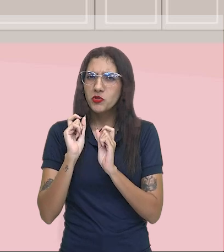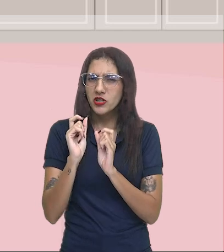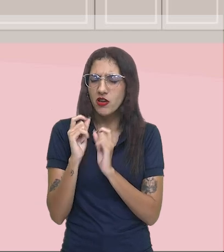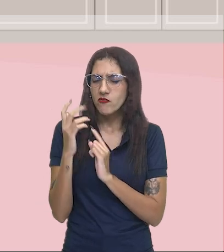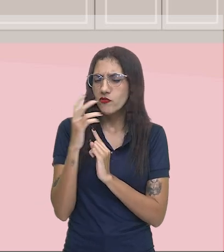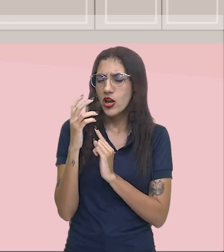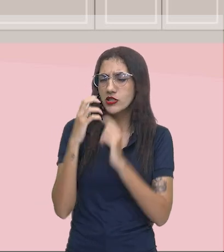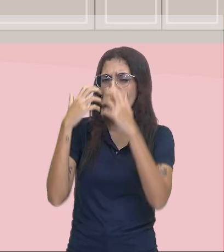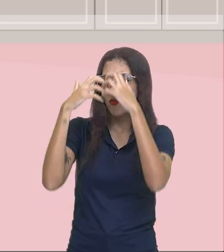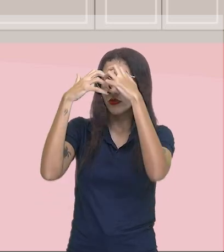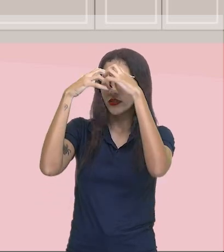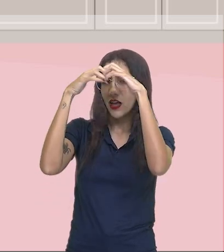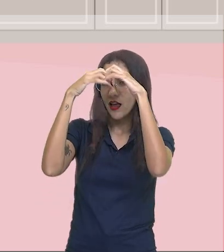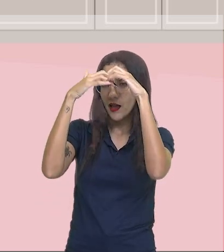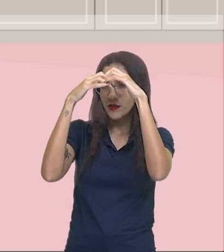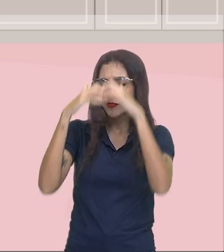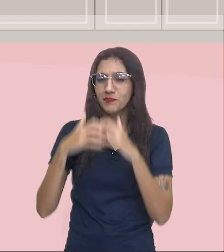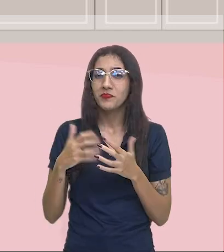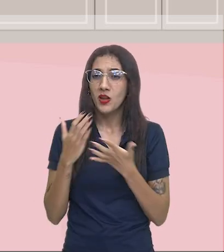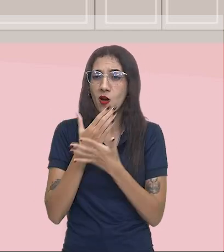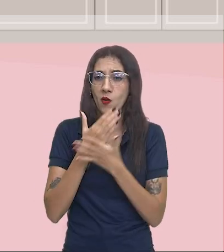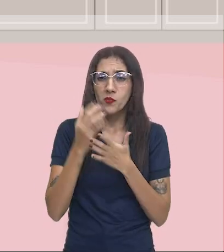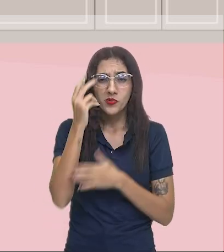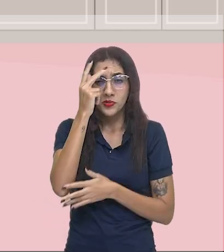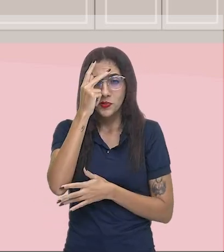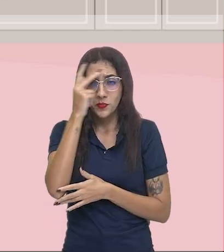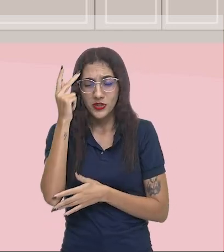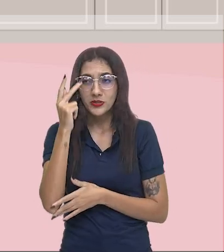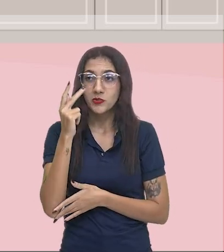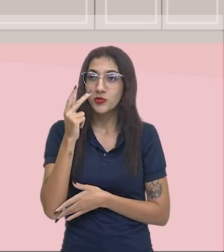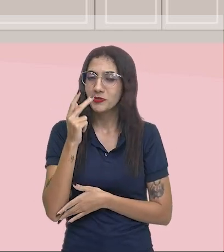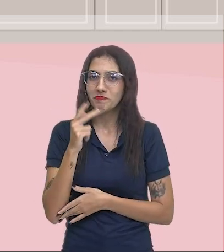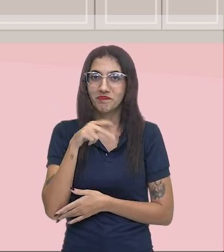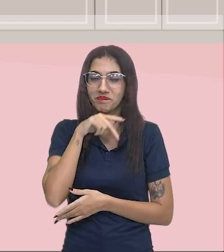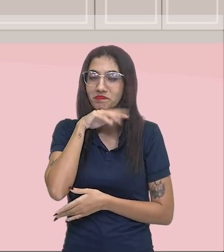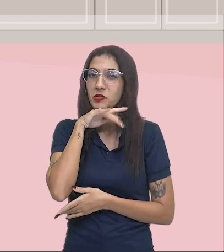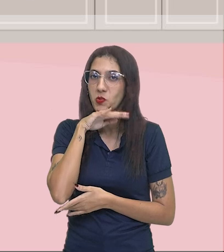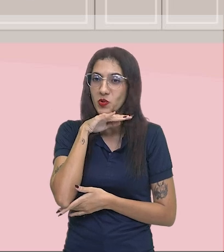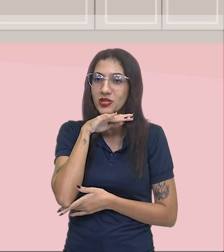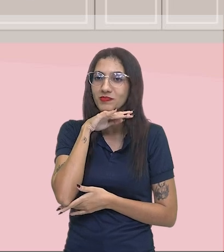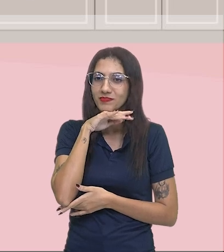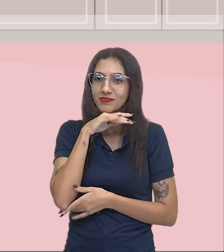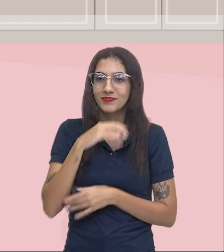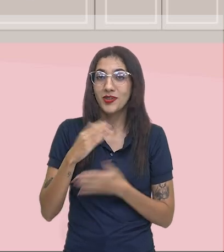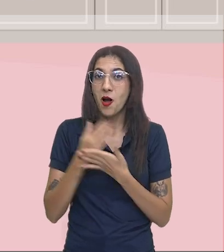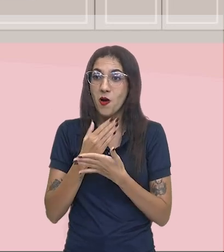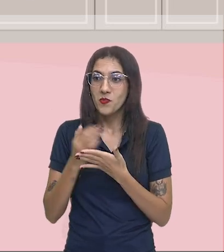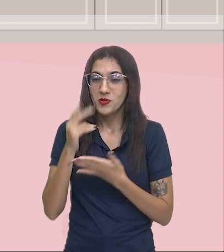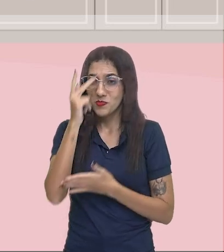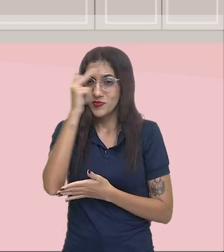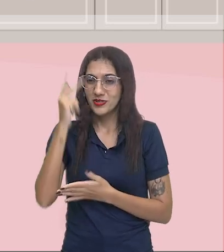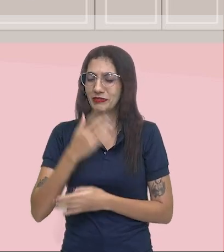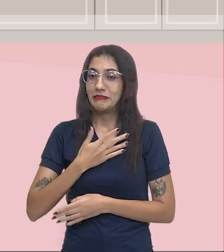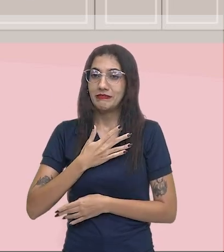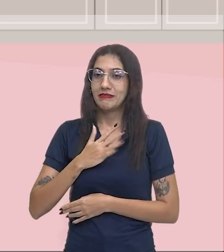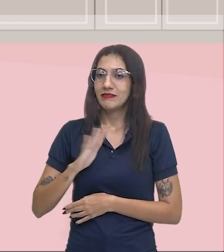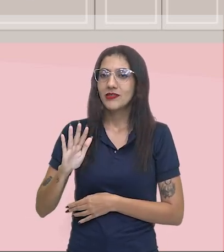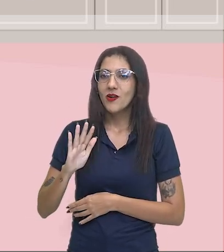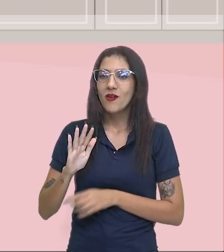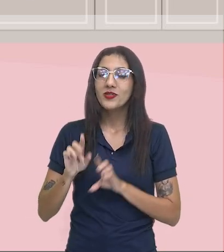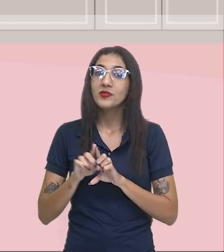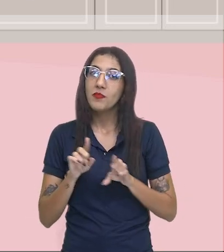cérebro. E para muitos, isso não é bom. E por isso eles não bebem café. Apesar de ser